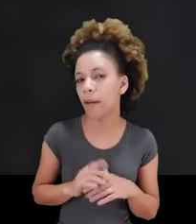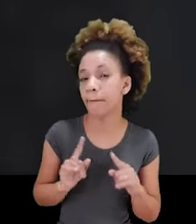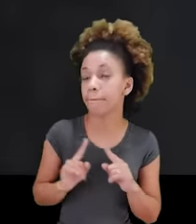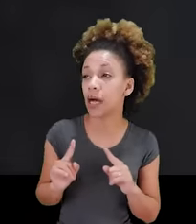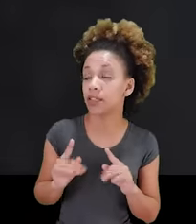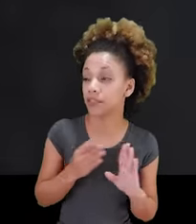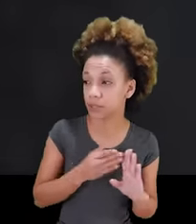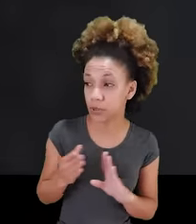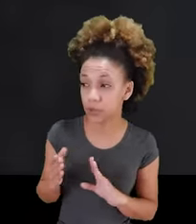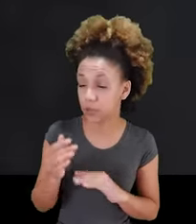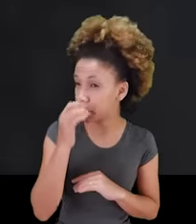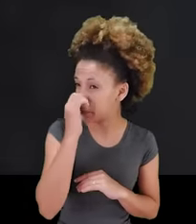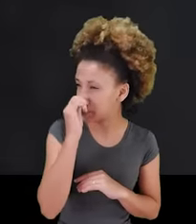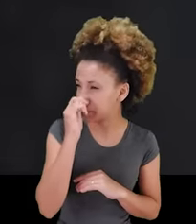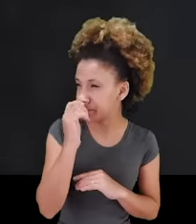era muito...